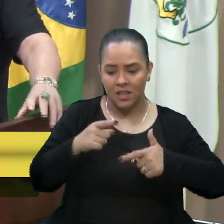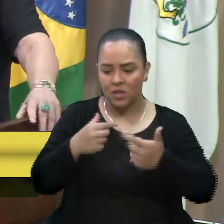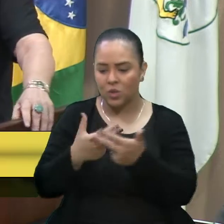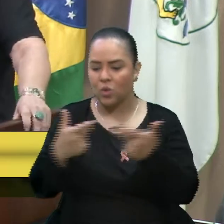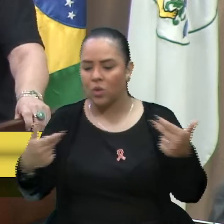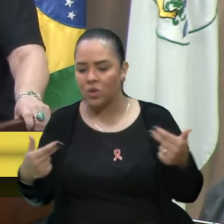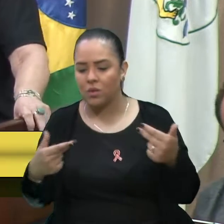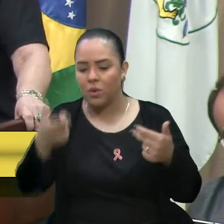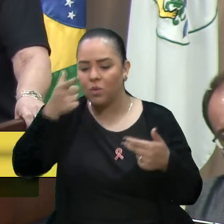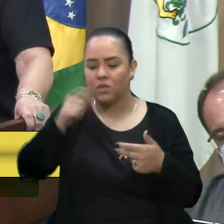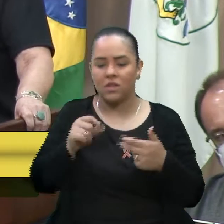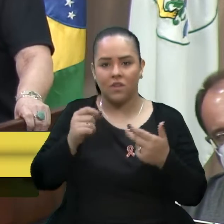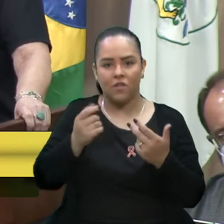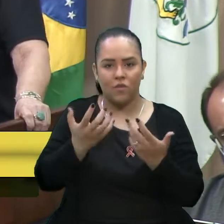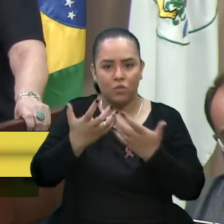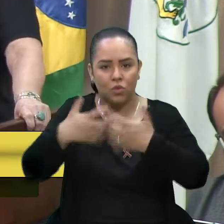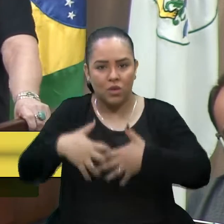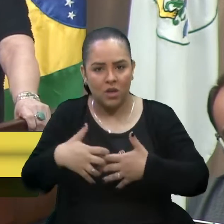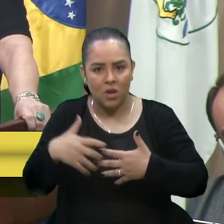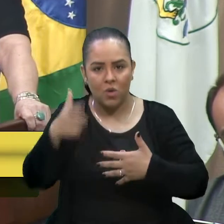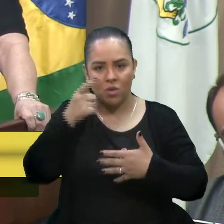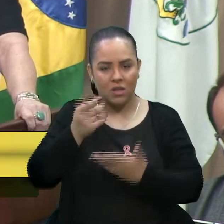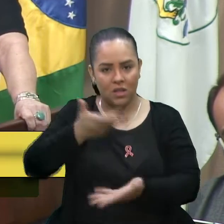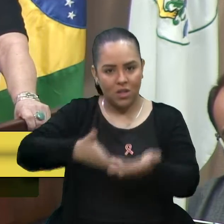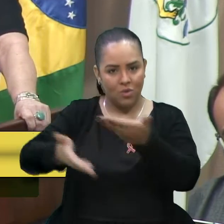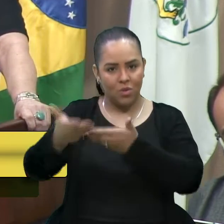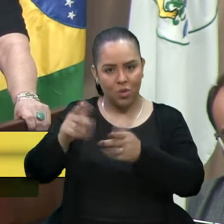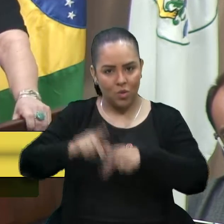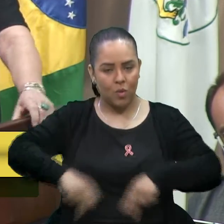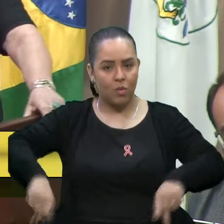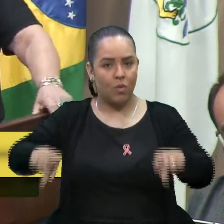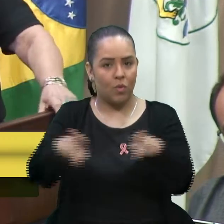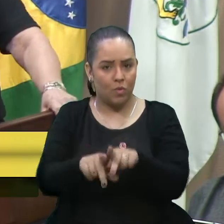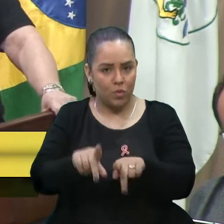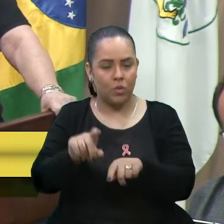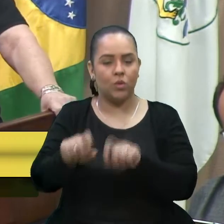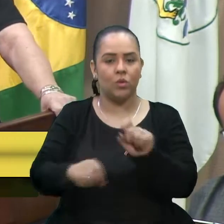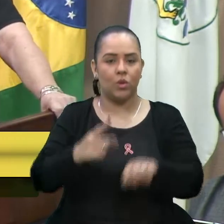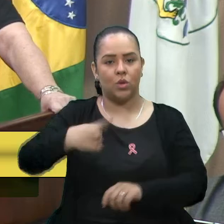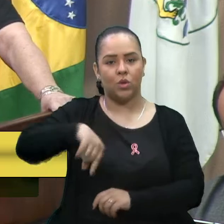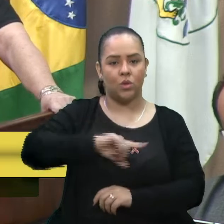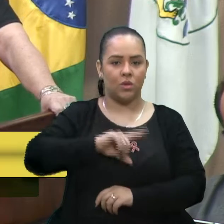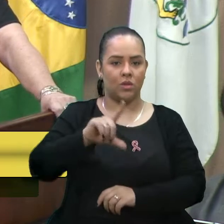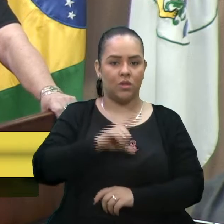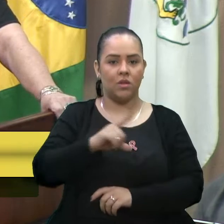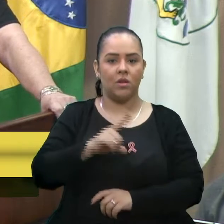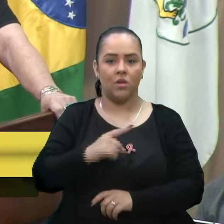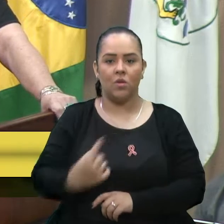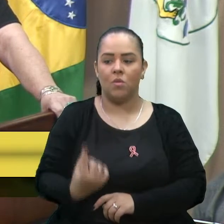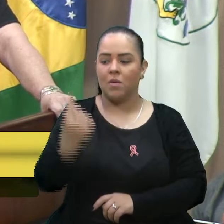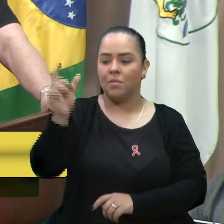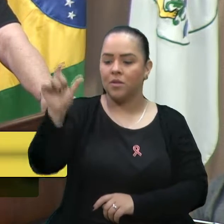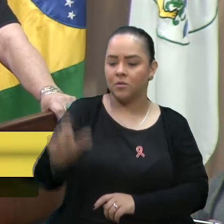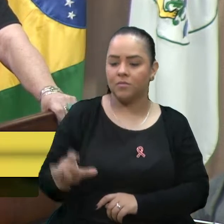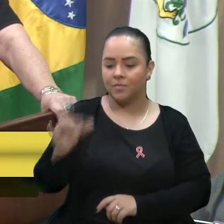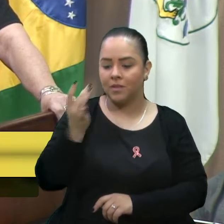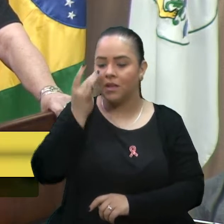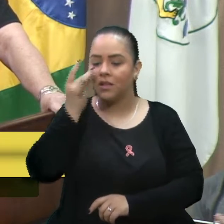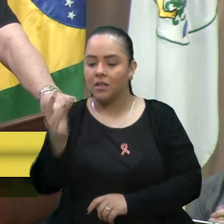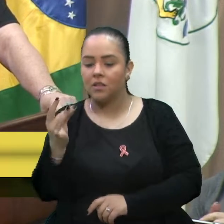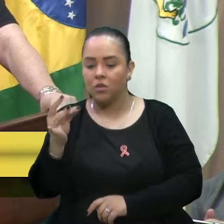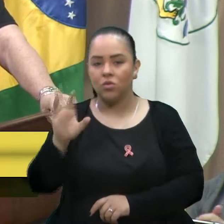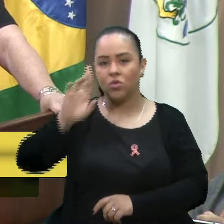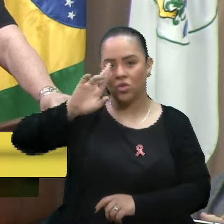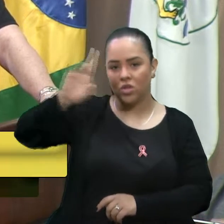para a gente poder atender o povo, do que termos um ouvido atento do nosso chefe e do